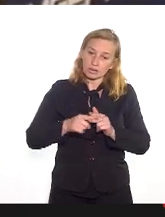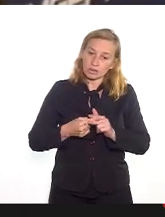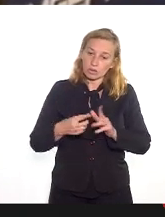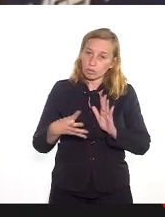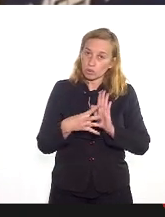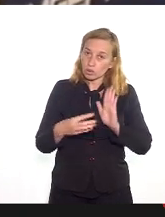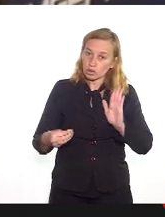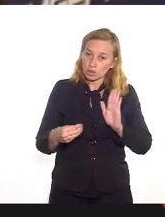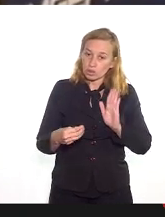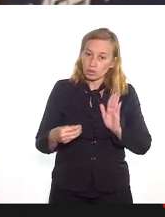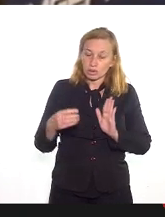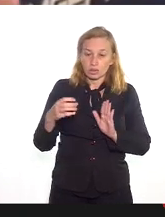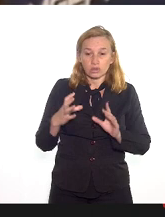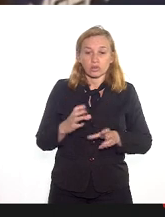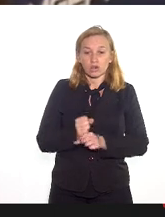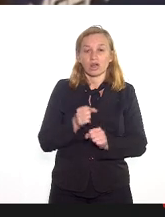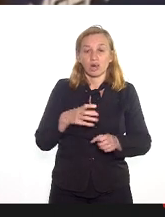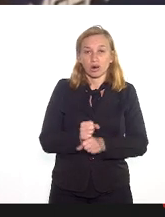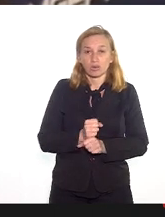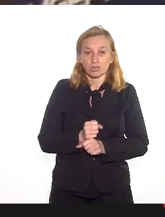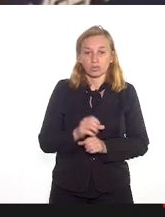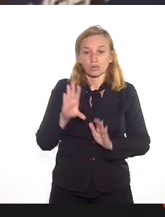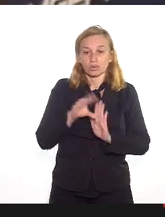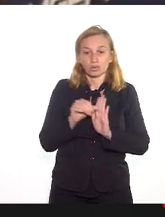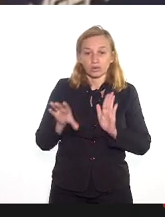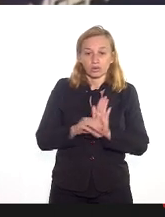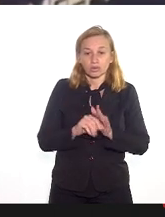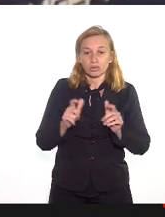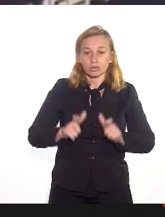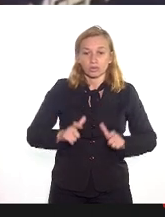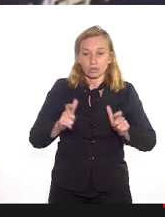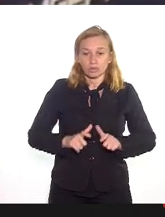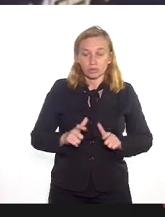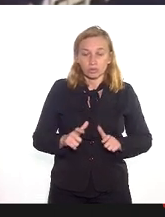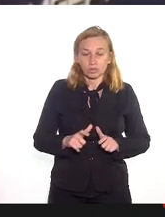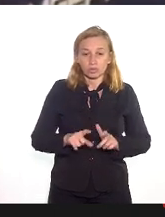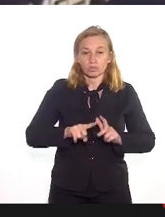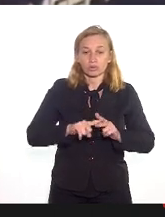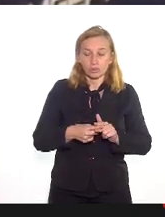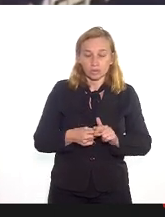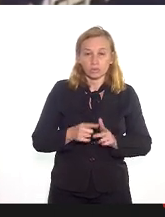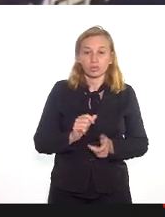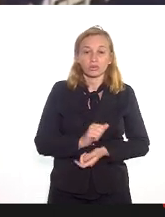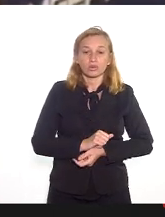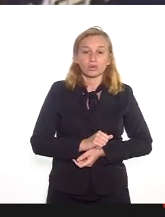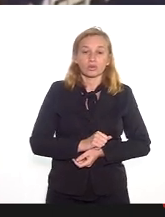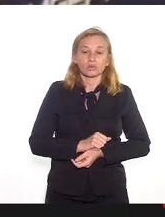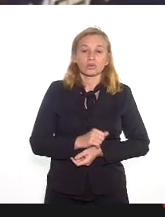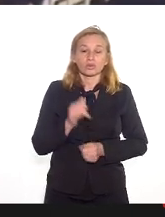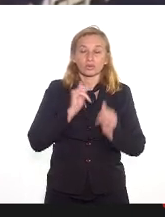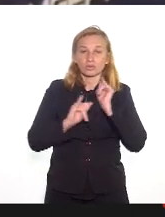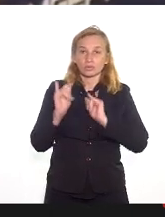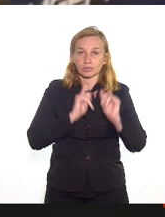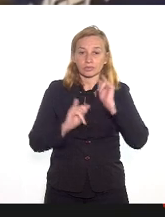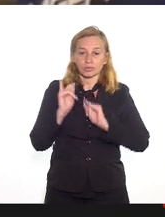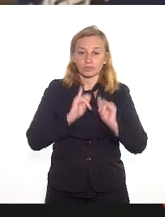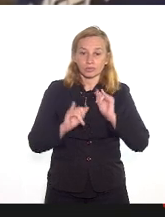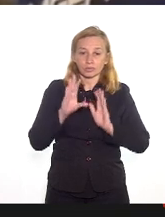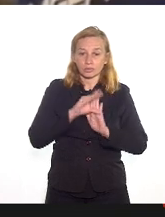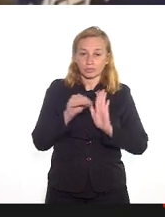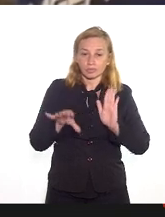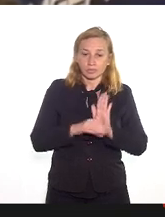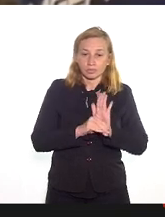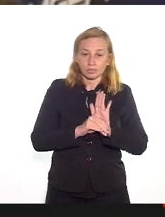modelo de cálculo do conteúdo local, atualizou o algoritmo e a informação do conteúdo local